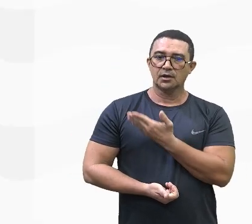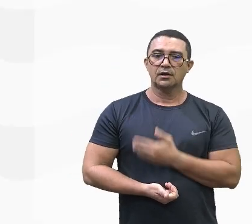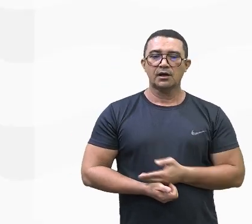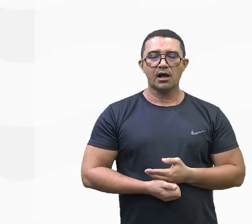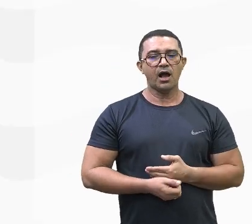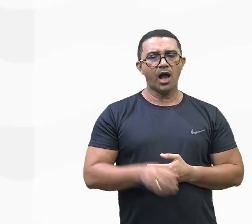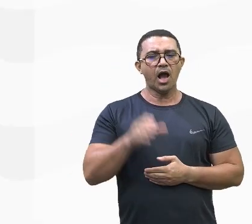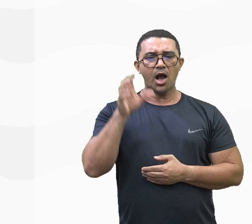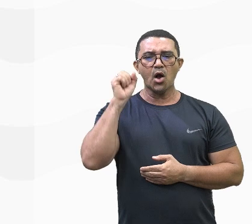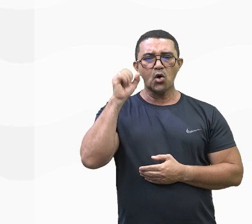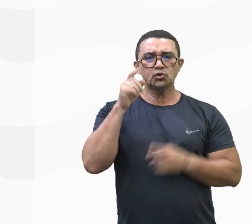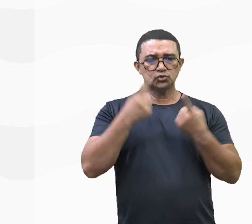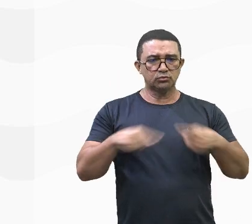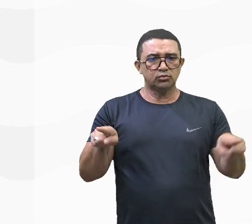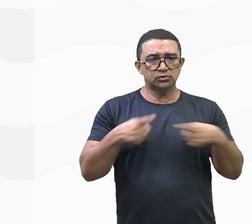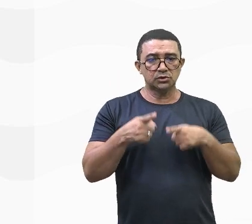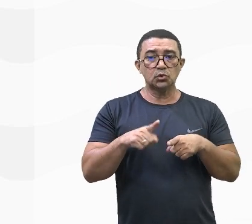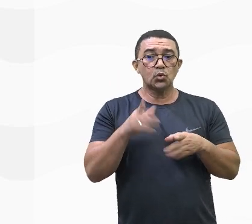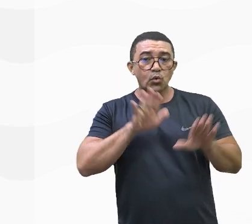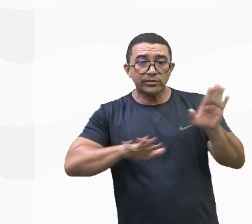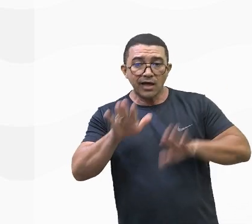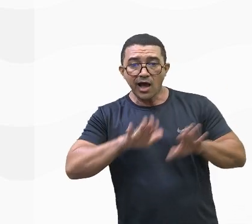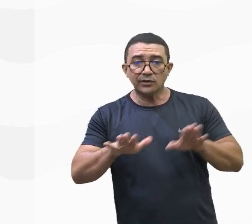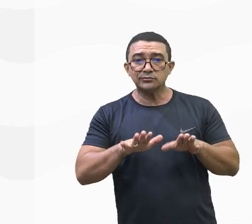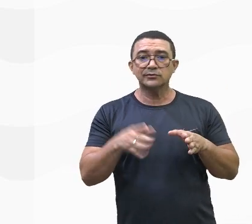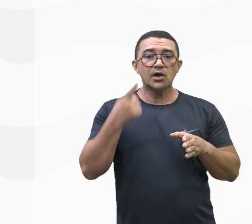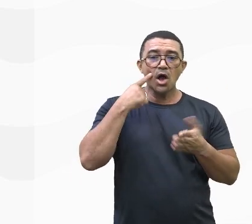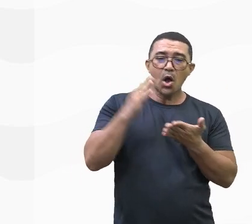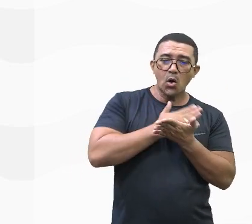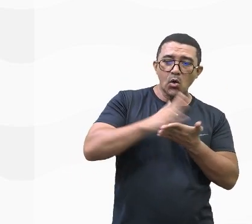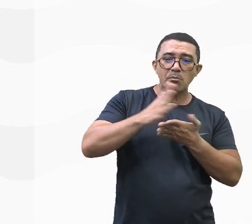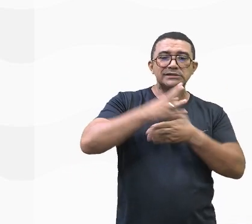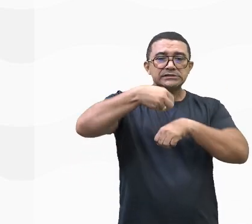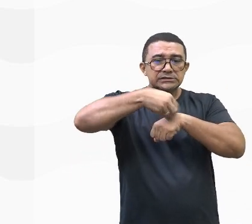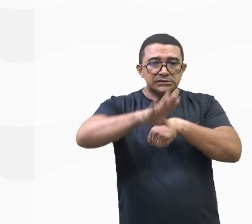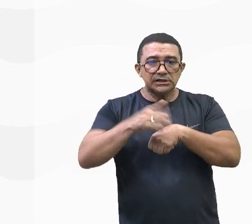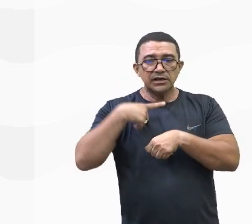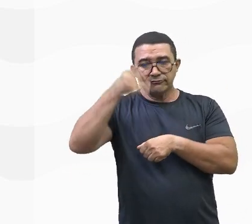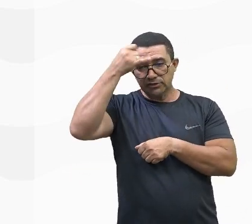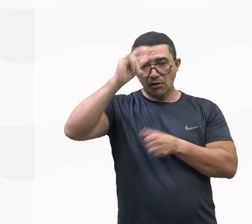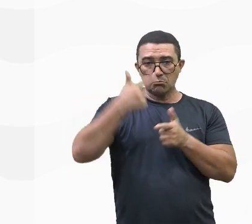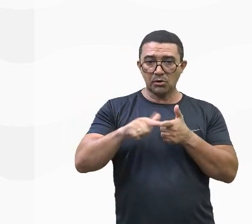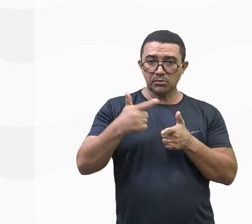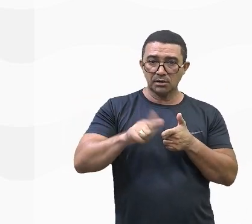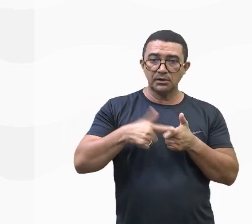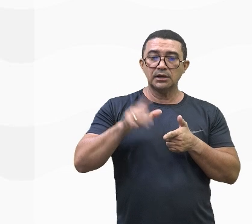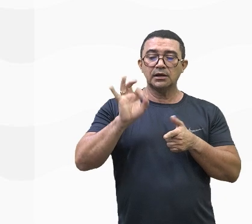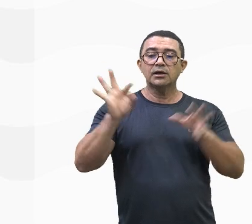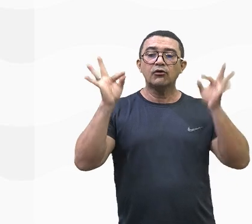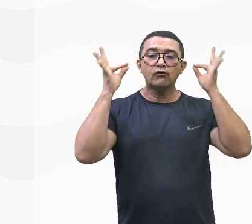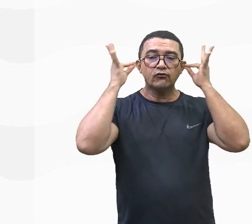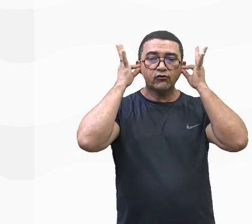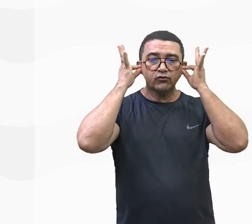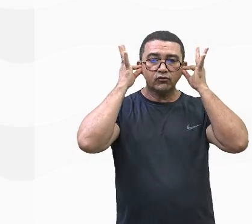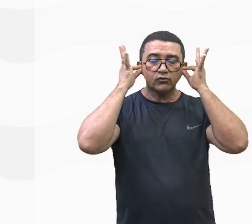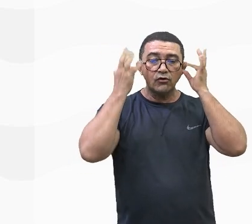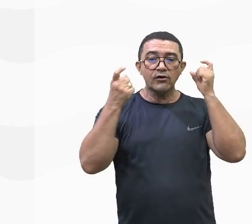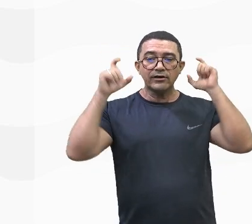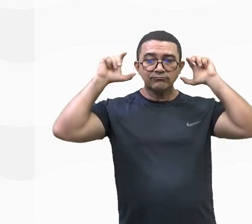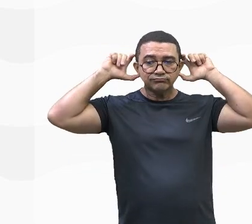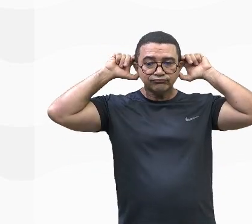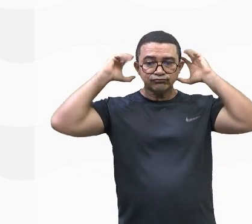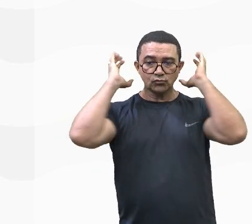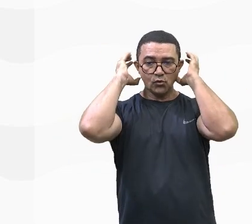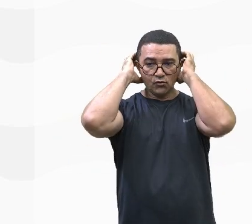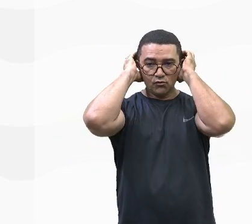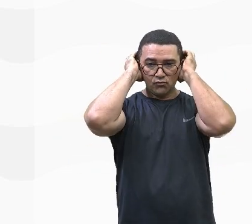sem prejudicar a audição. Confira algumas dicas para evitar o problema. Prefira fones de ouvido que ficam externos à orelha